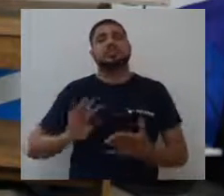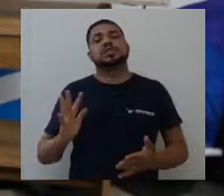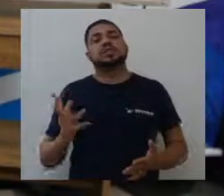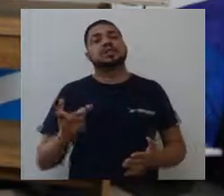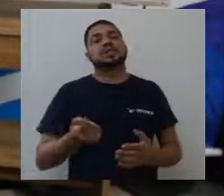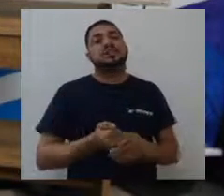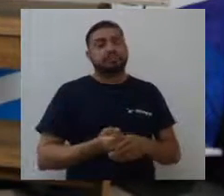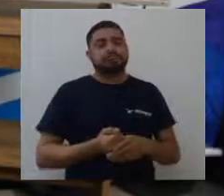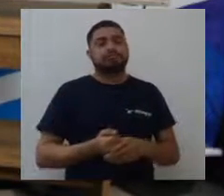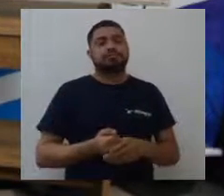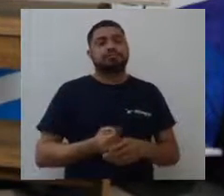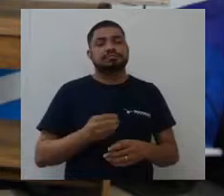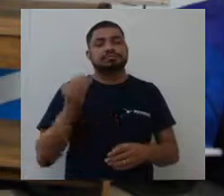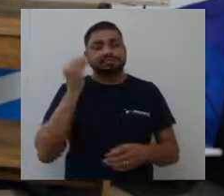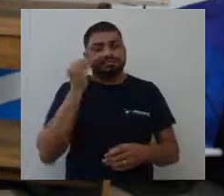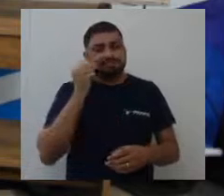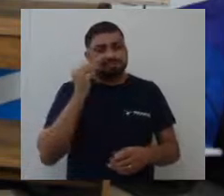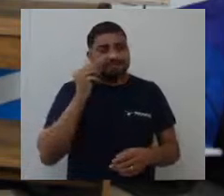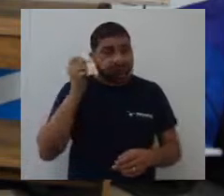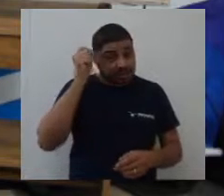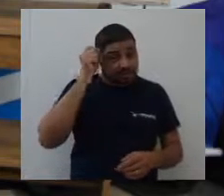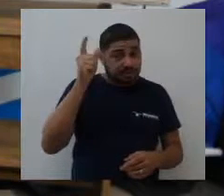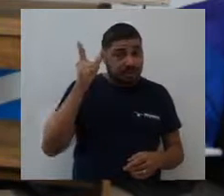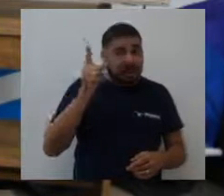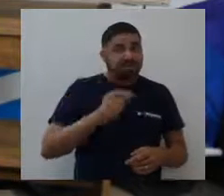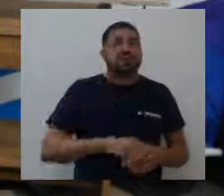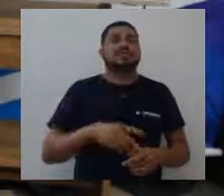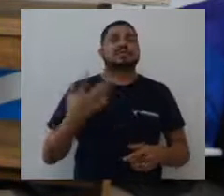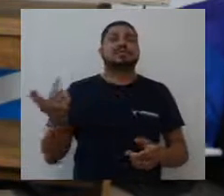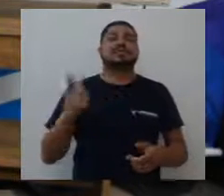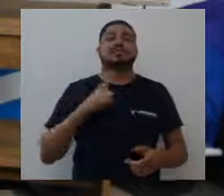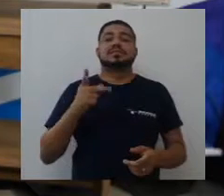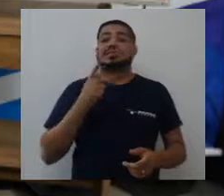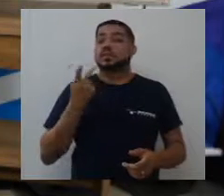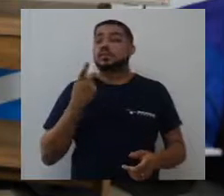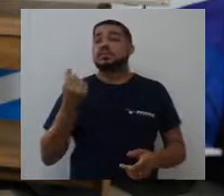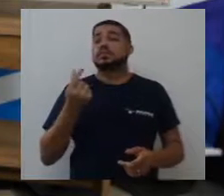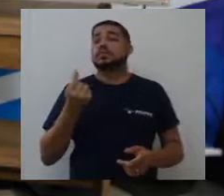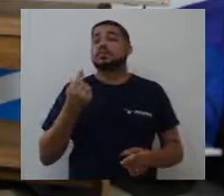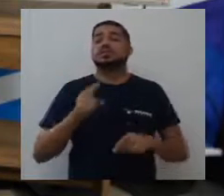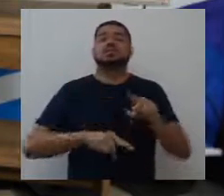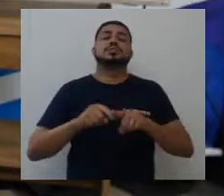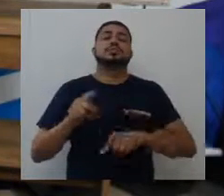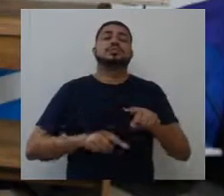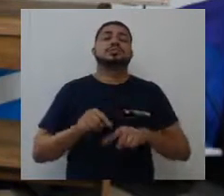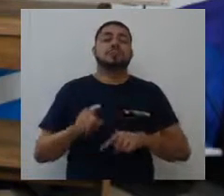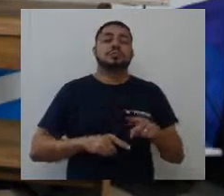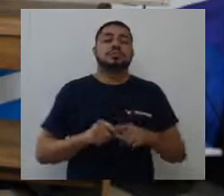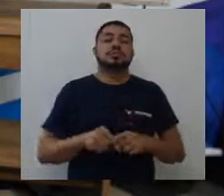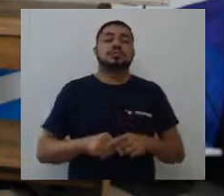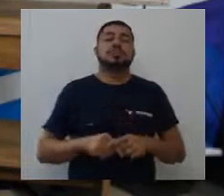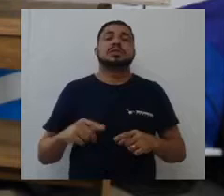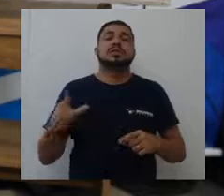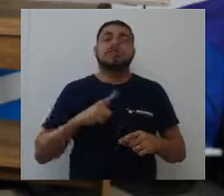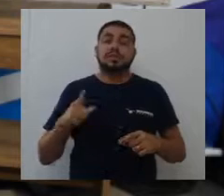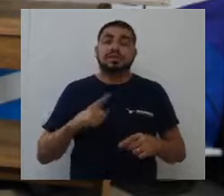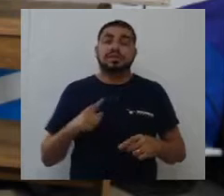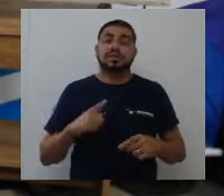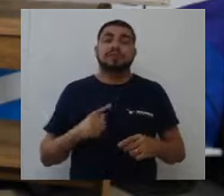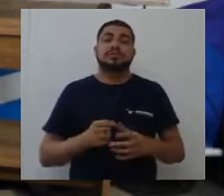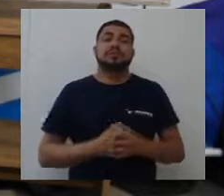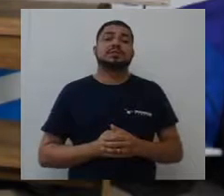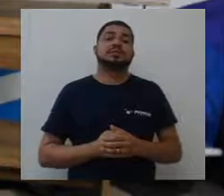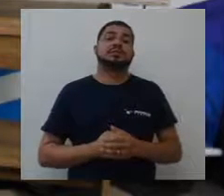seu panorama de resolução. Tu sacou a ideia? Ele disse que o preço do produto sofreu primeiro ali,